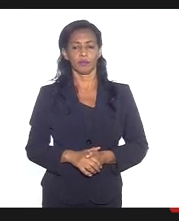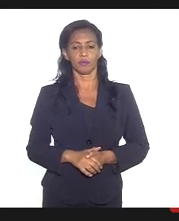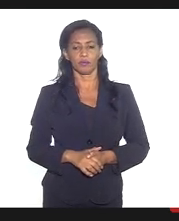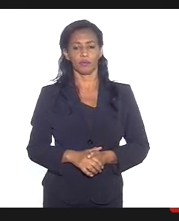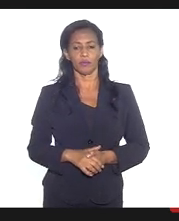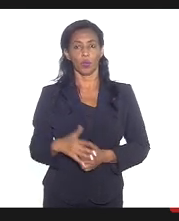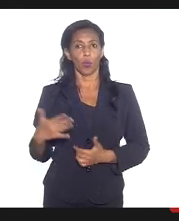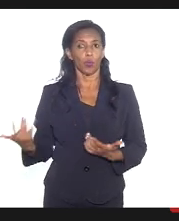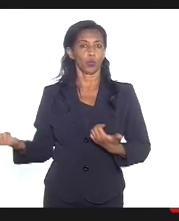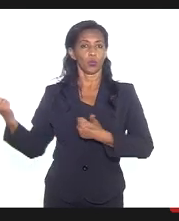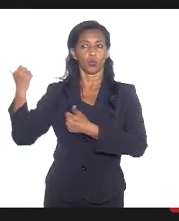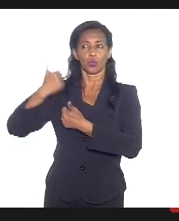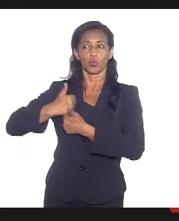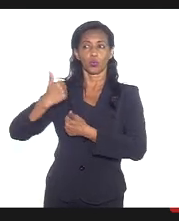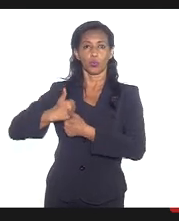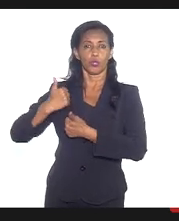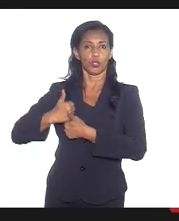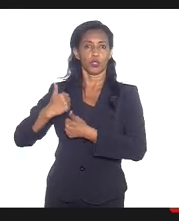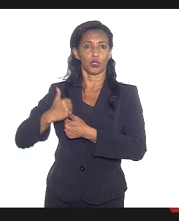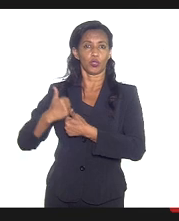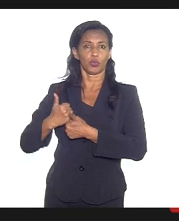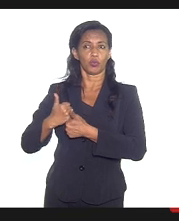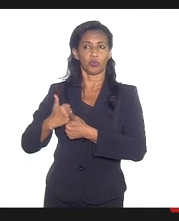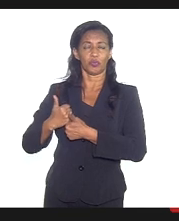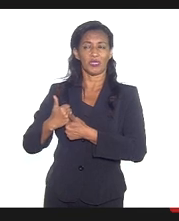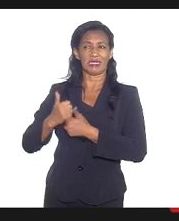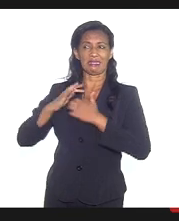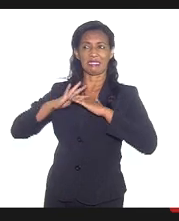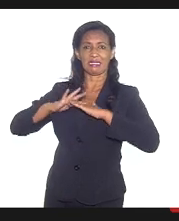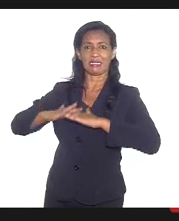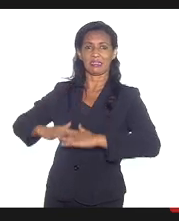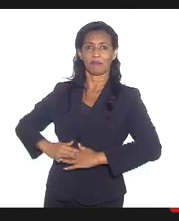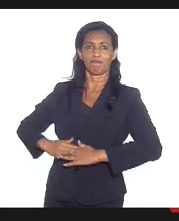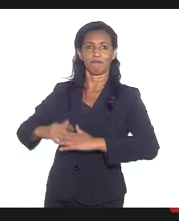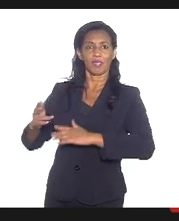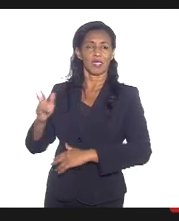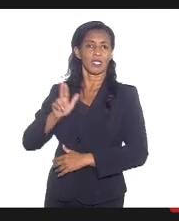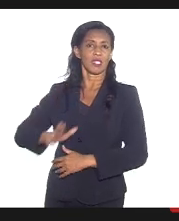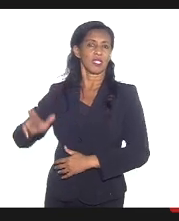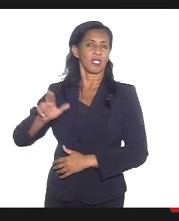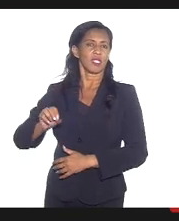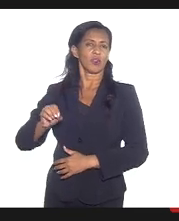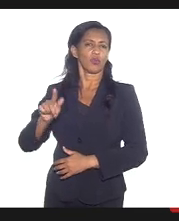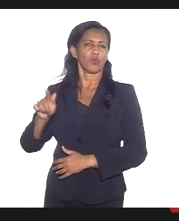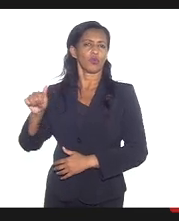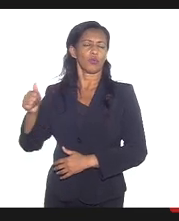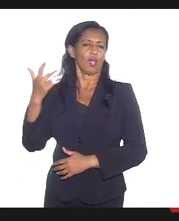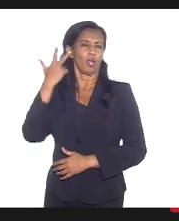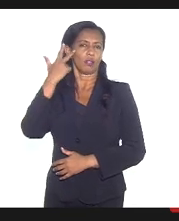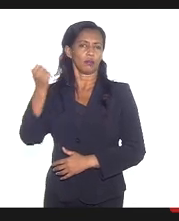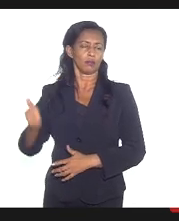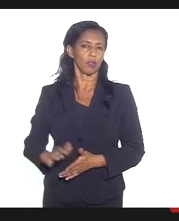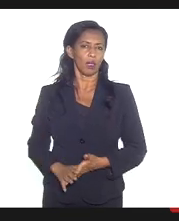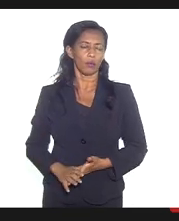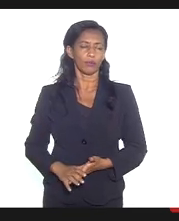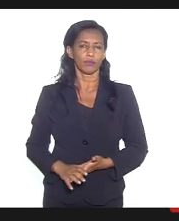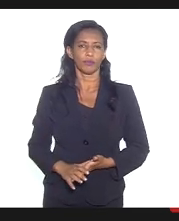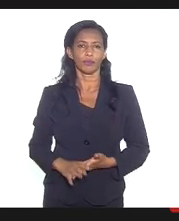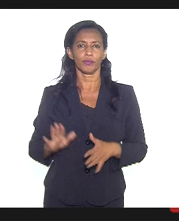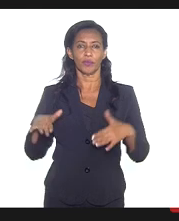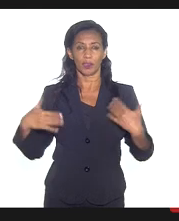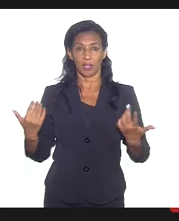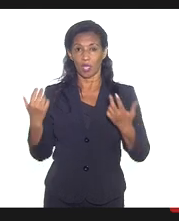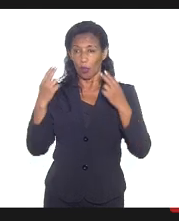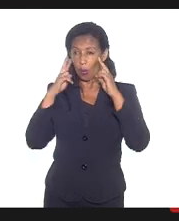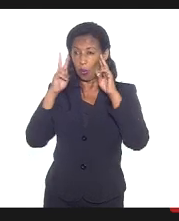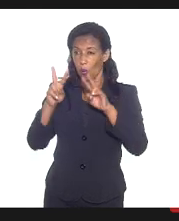um substituto incentivado que está me desestimulando esse uso desse gás natural. Então, a gente olhar